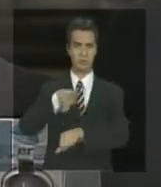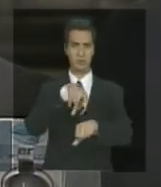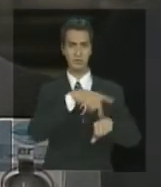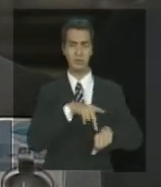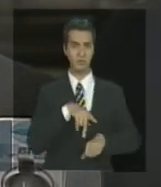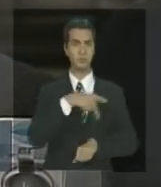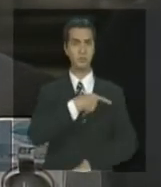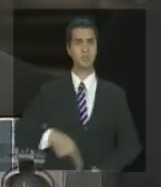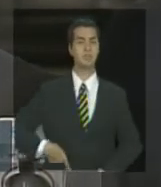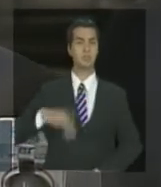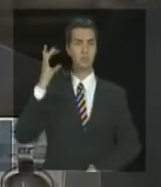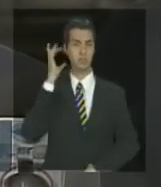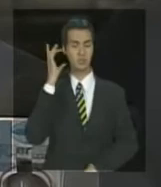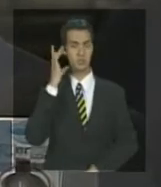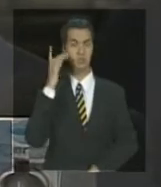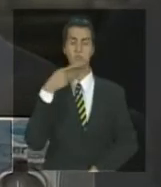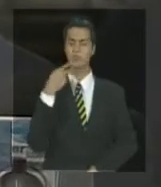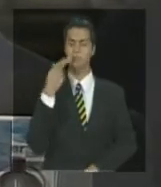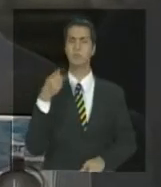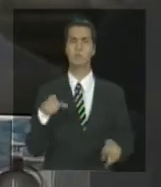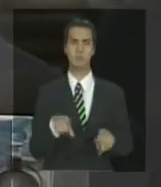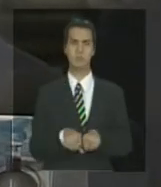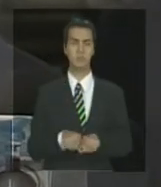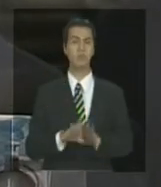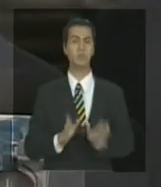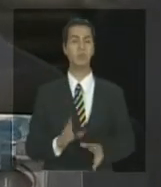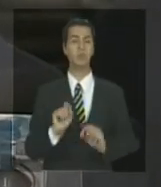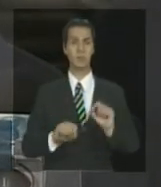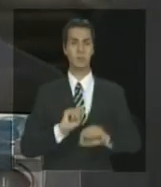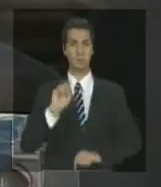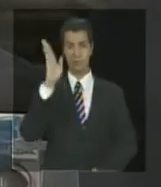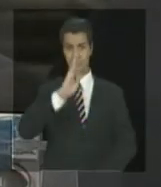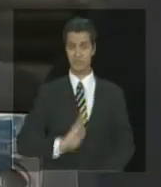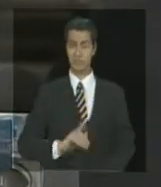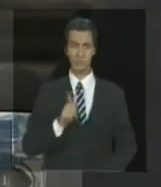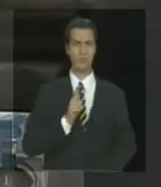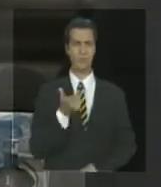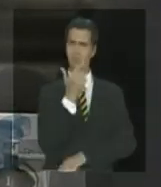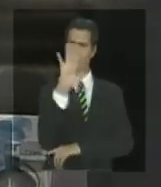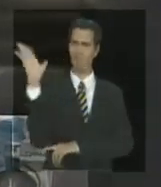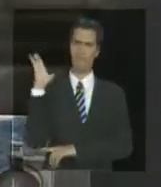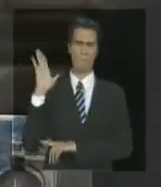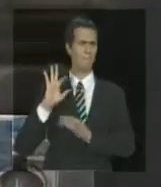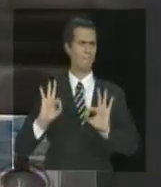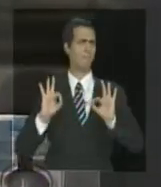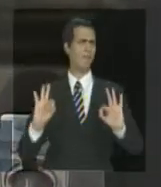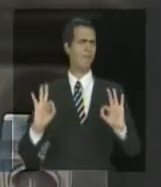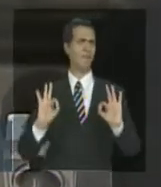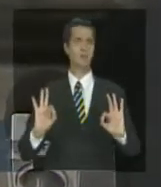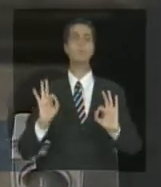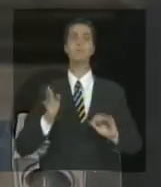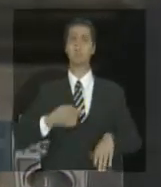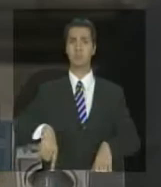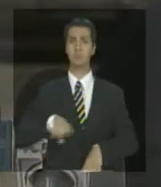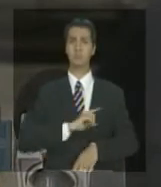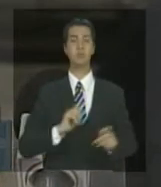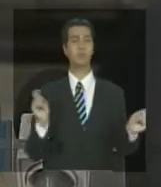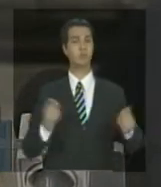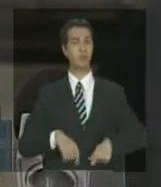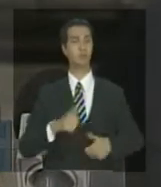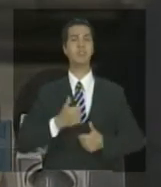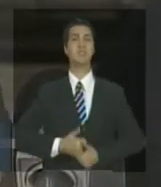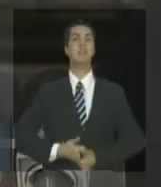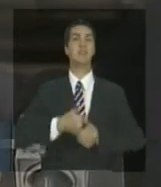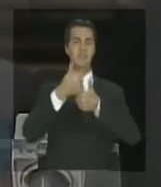Dilma Rousseff, ela sublinhou muito isso, que nós temos vantagens naturais comparativas que fazem com que nós possamos ser um